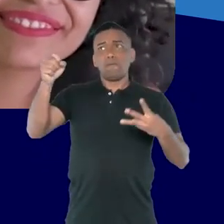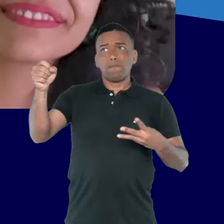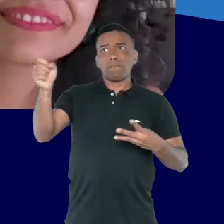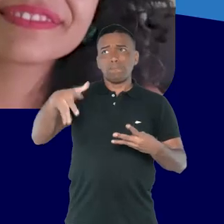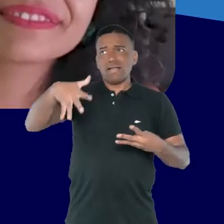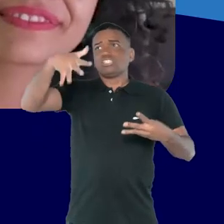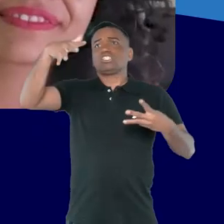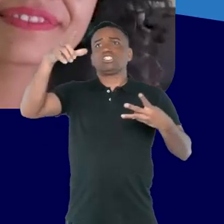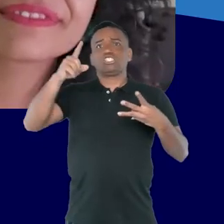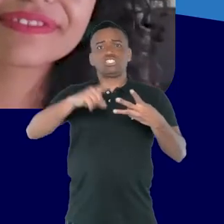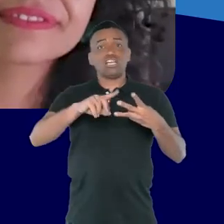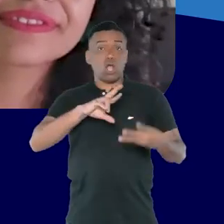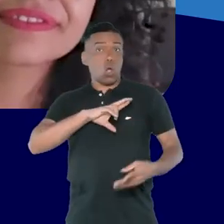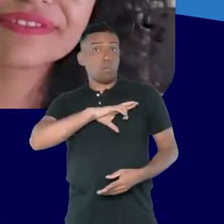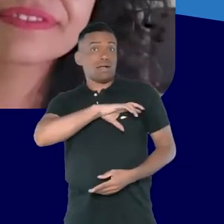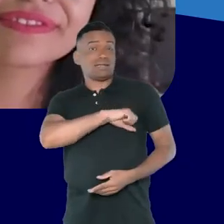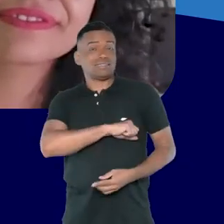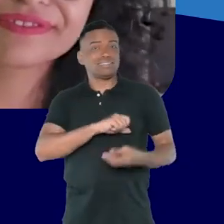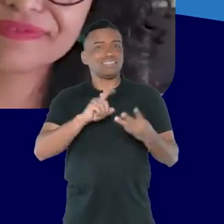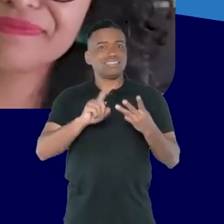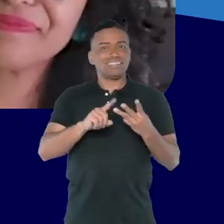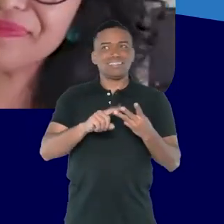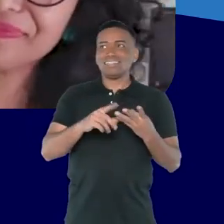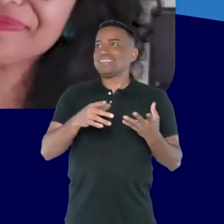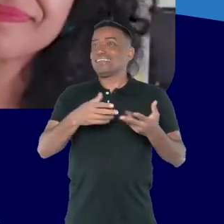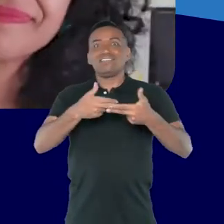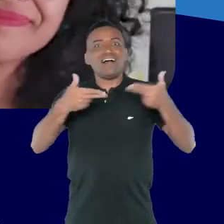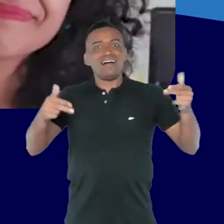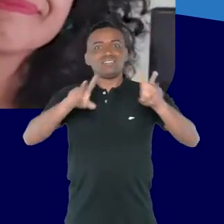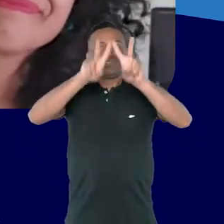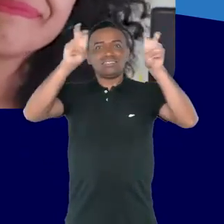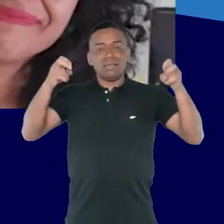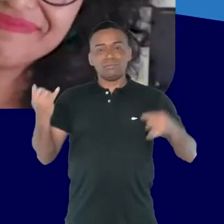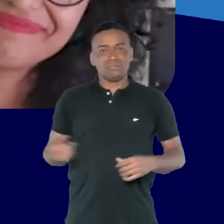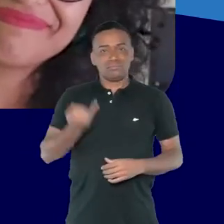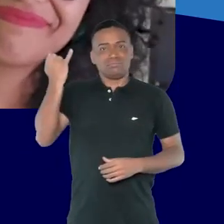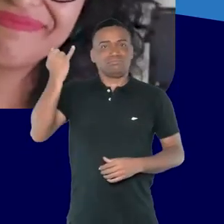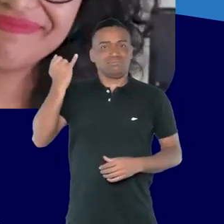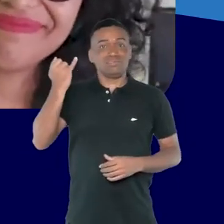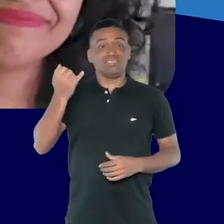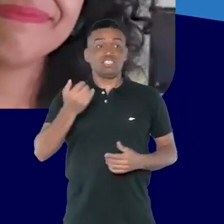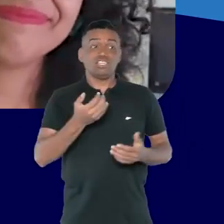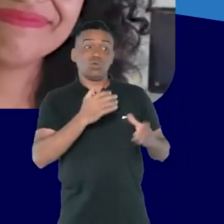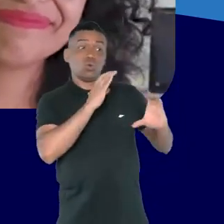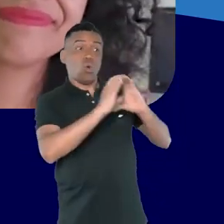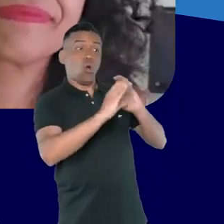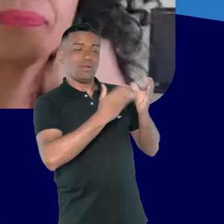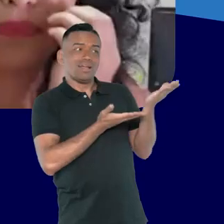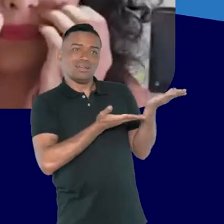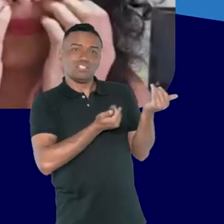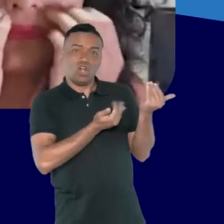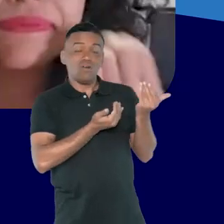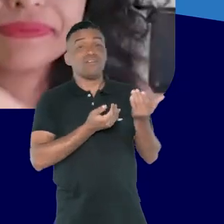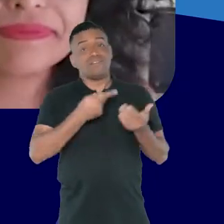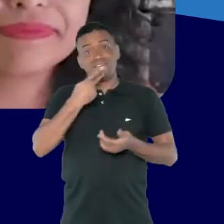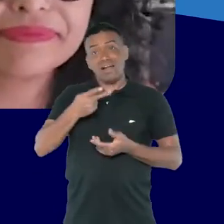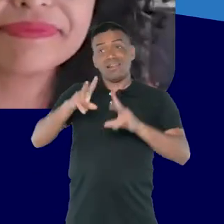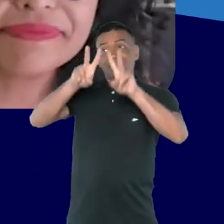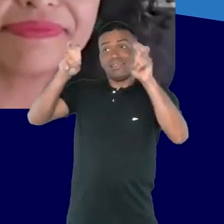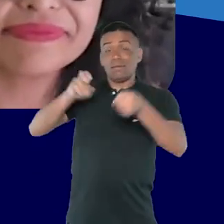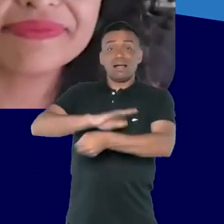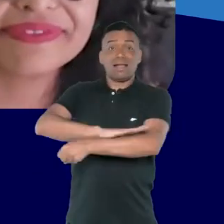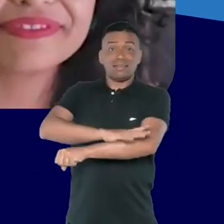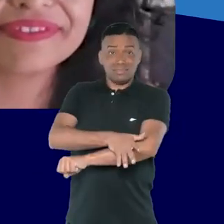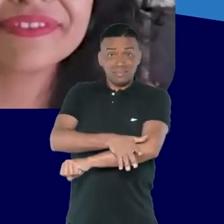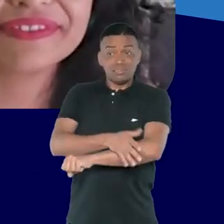pouquinho dessa trilogia, que mais do que magia, né, do que esse romance todo, ela traz assuntos muito importantes de